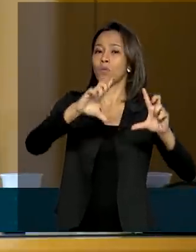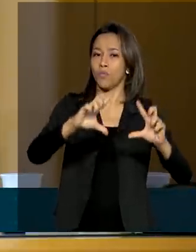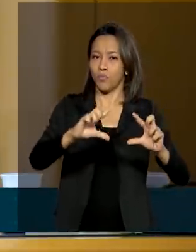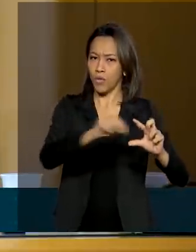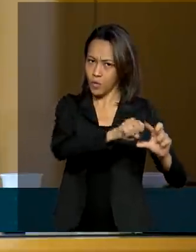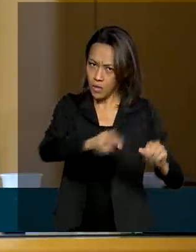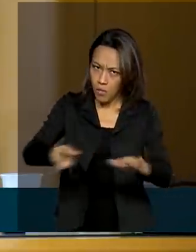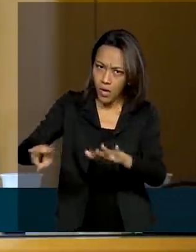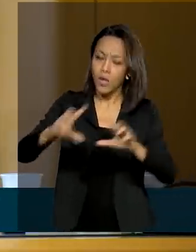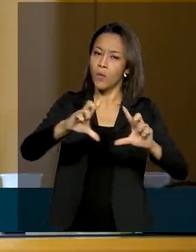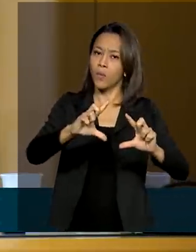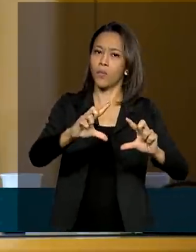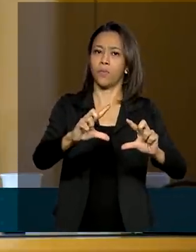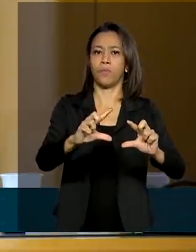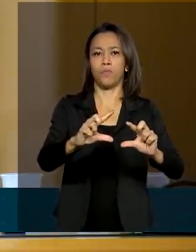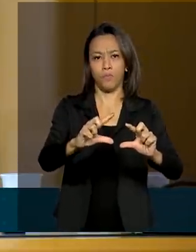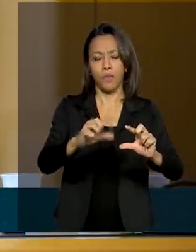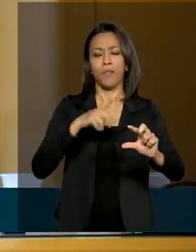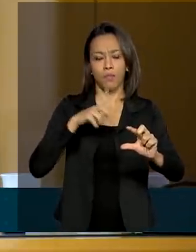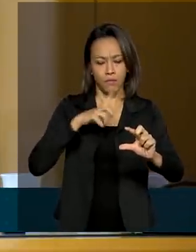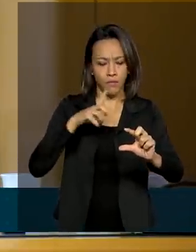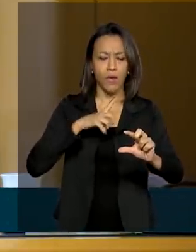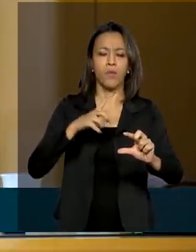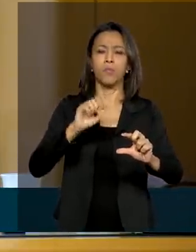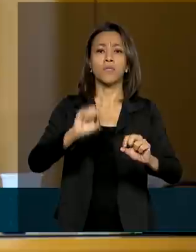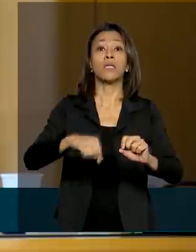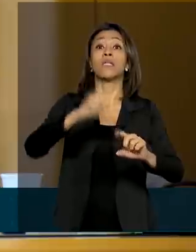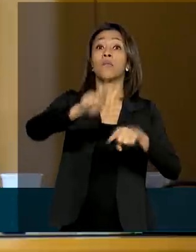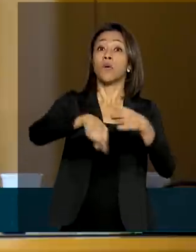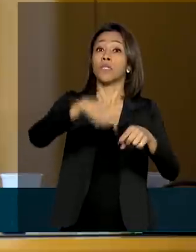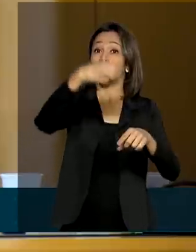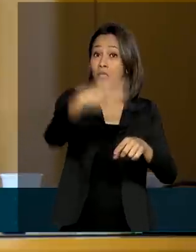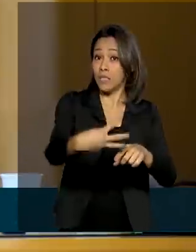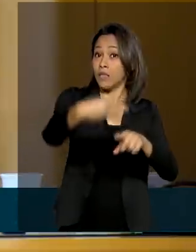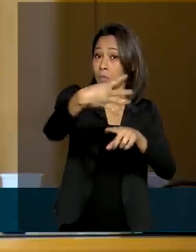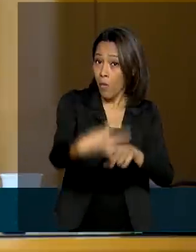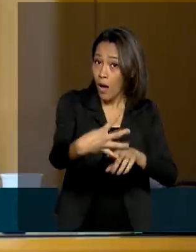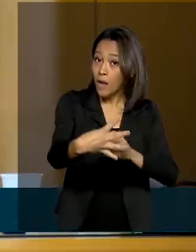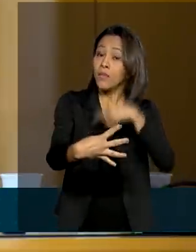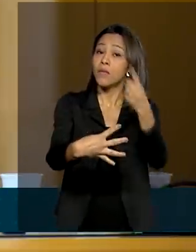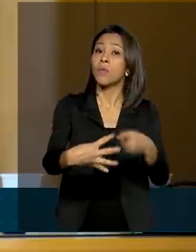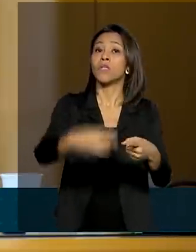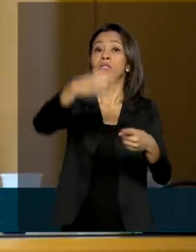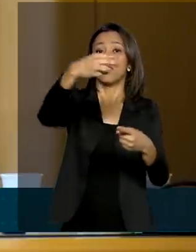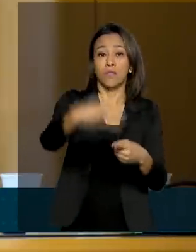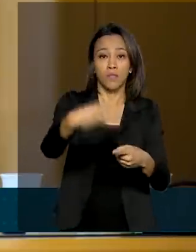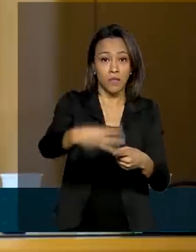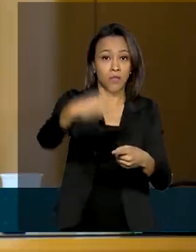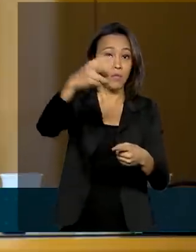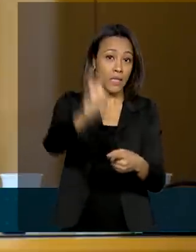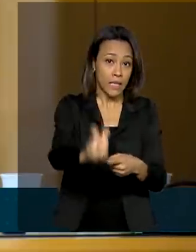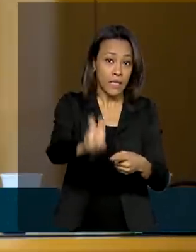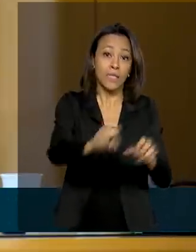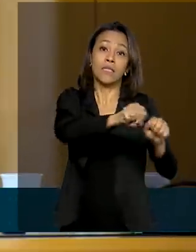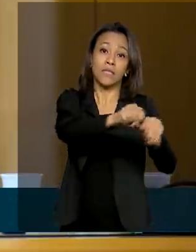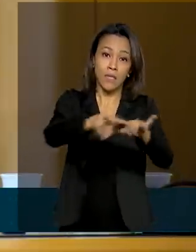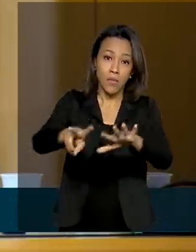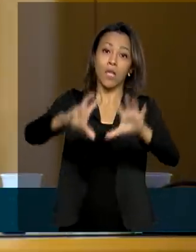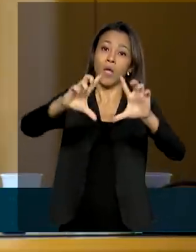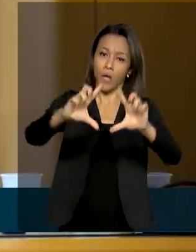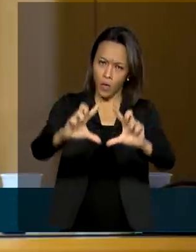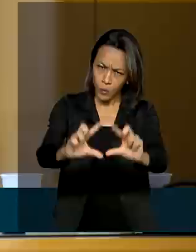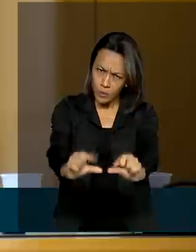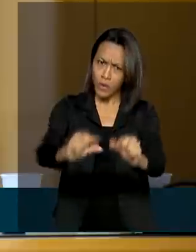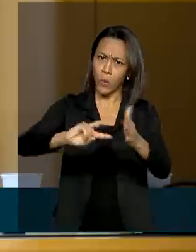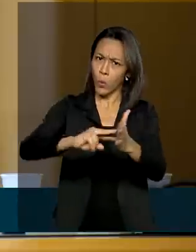significativamente tivemos uma queda e da 34ª para a 35ª semana uma redução bastante